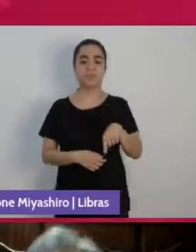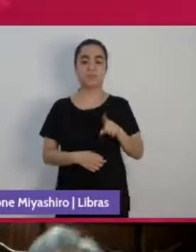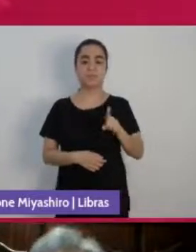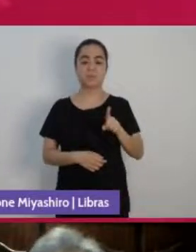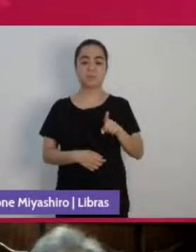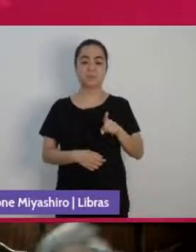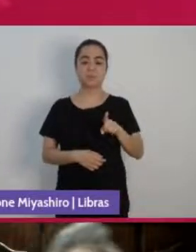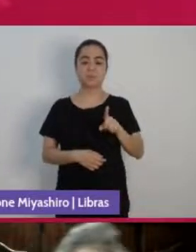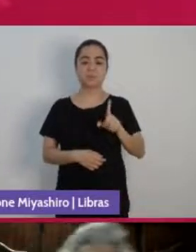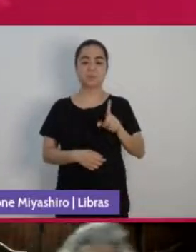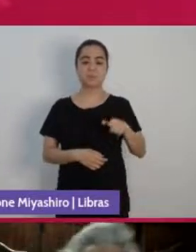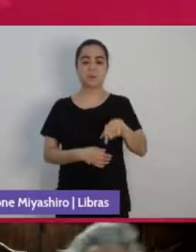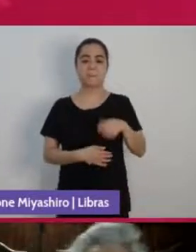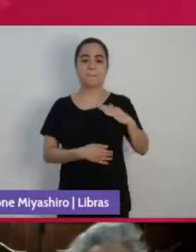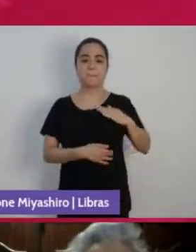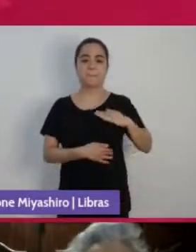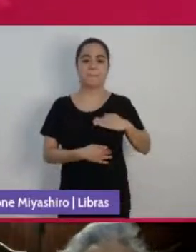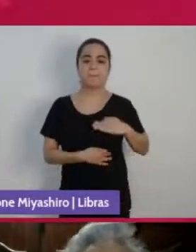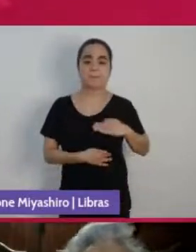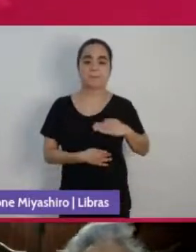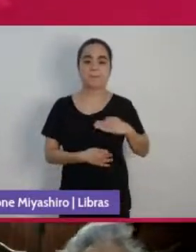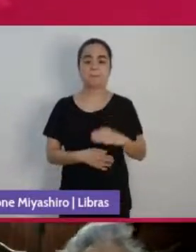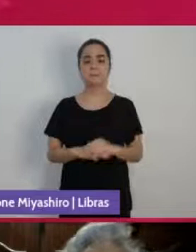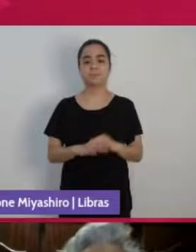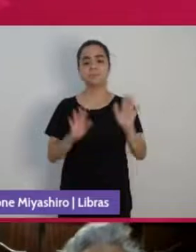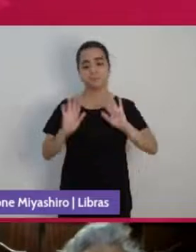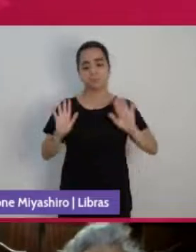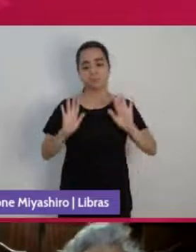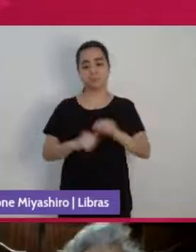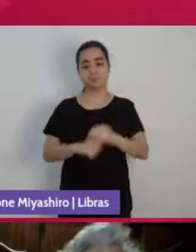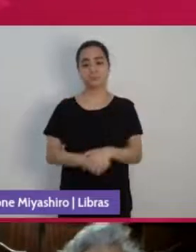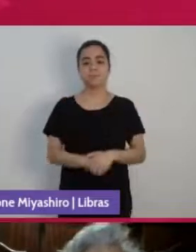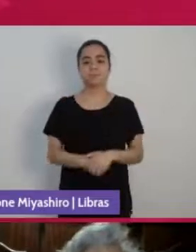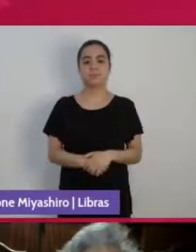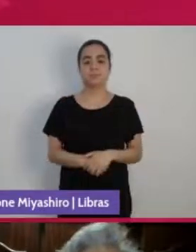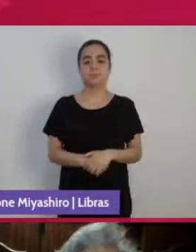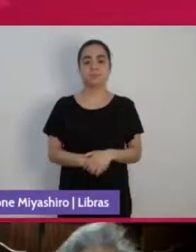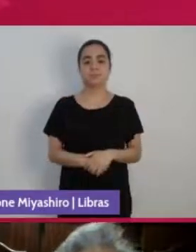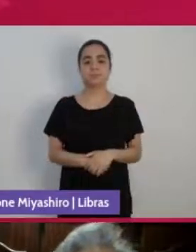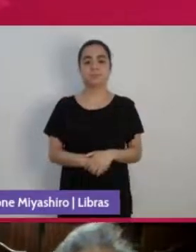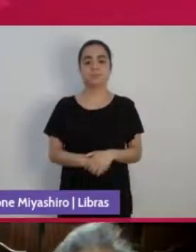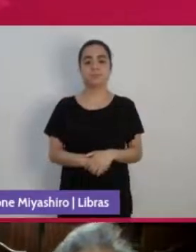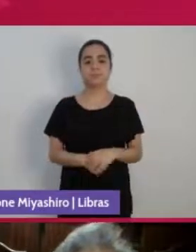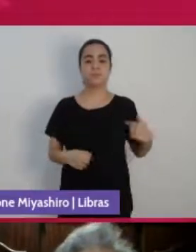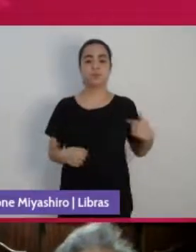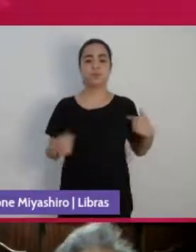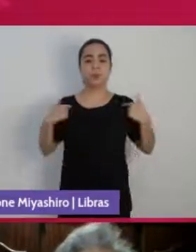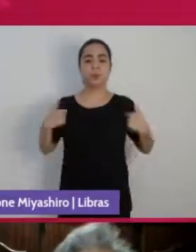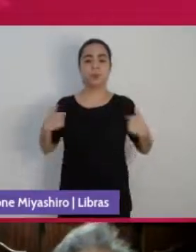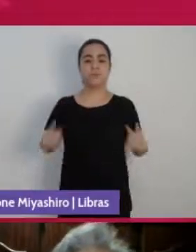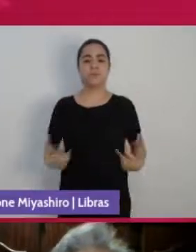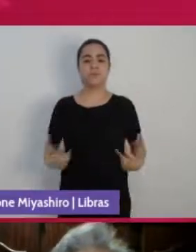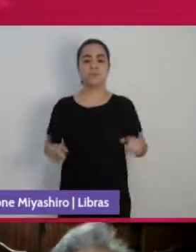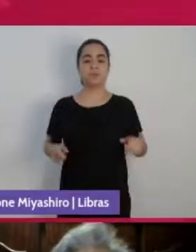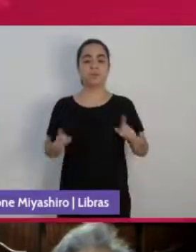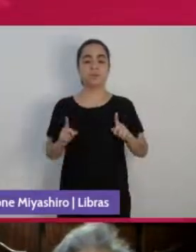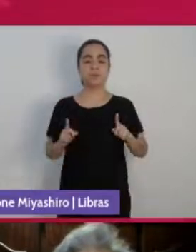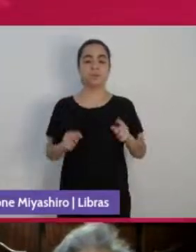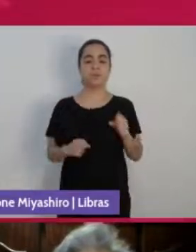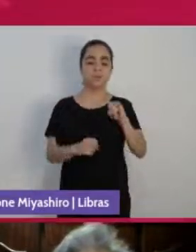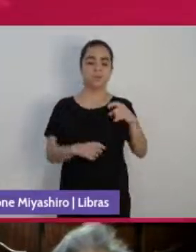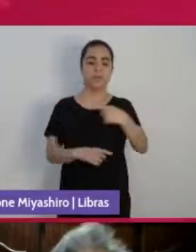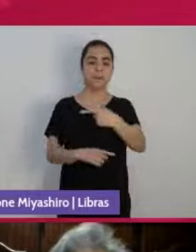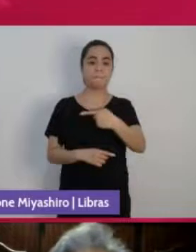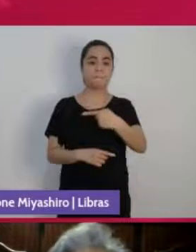mama está meio caída. Beleza. Olha onde está o peitoral, onde está o mamilo. Se eu traçar uma